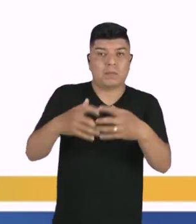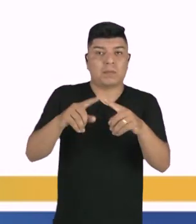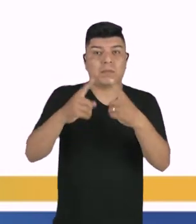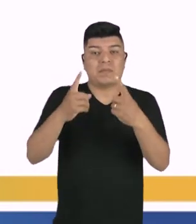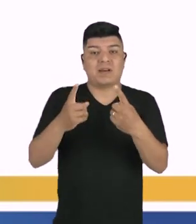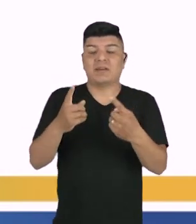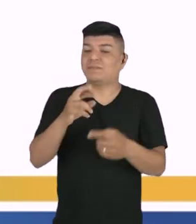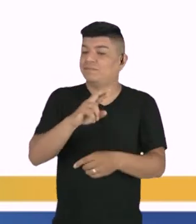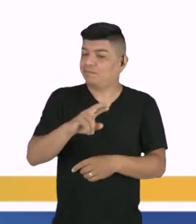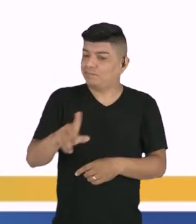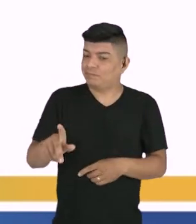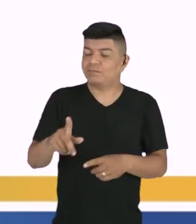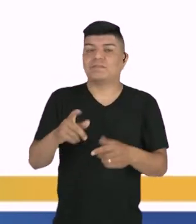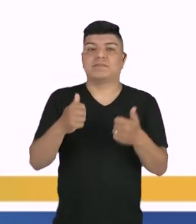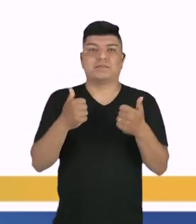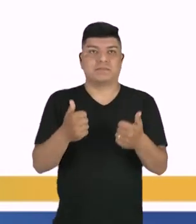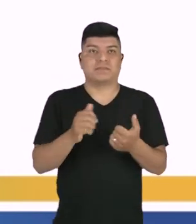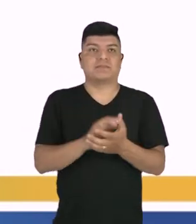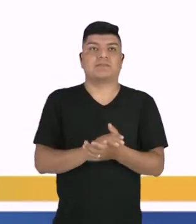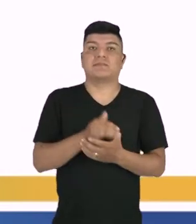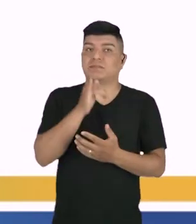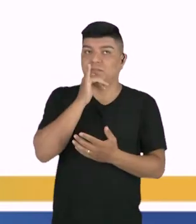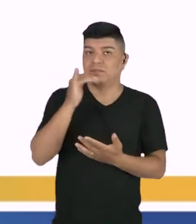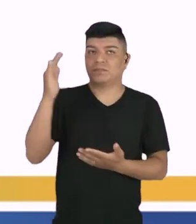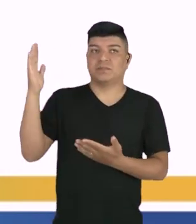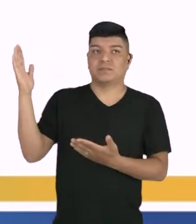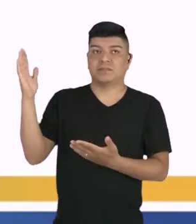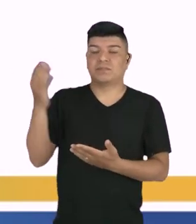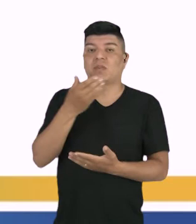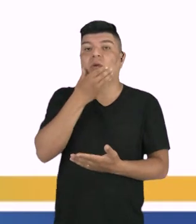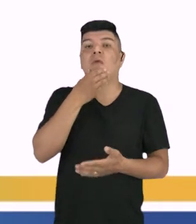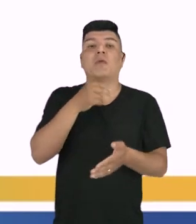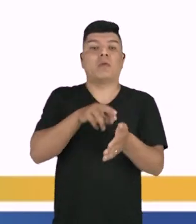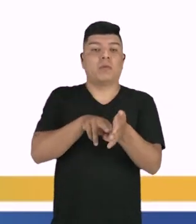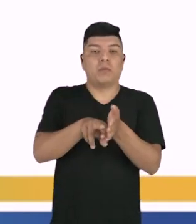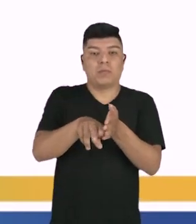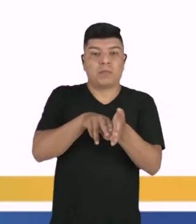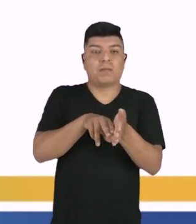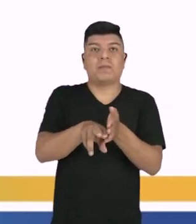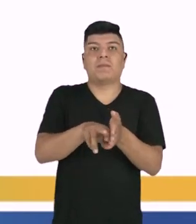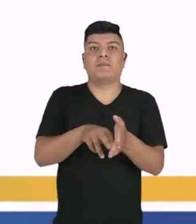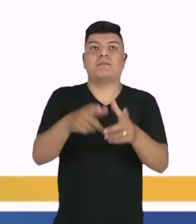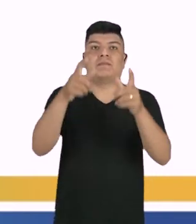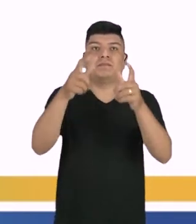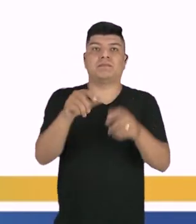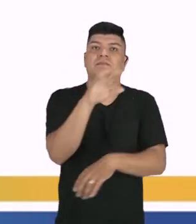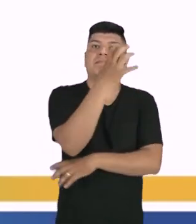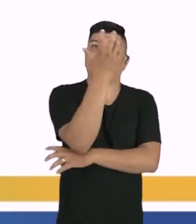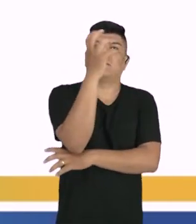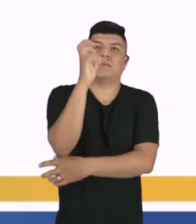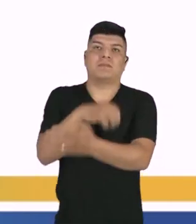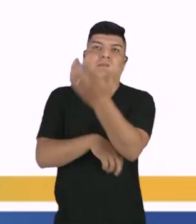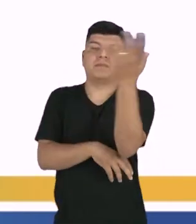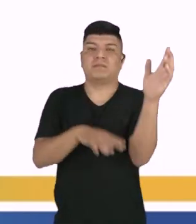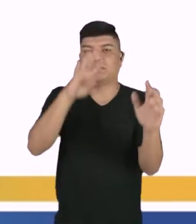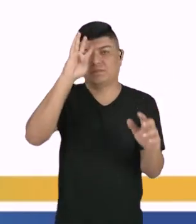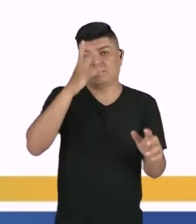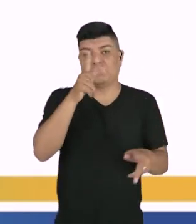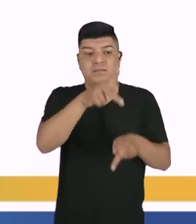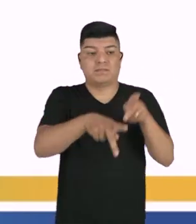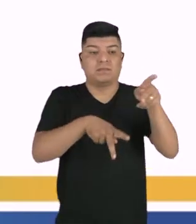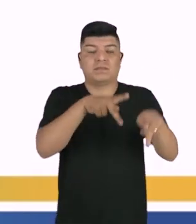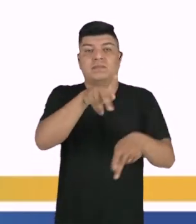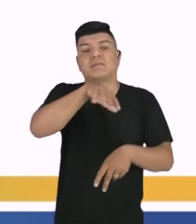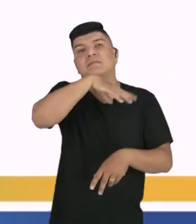não é tanto, tá bom? Veja esse exemplo aí. Os biólogos de uma reserva ecológica descobriram que a população de animais de